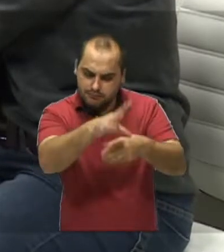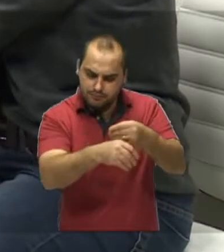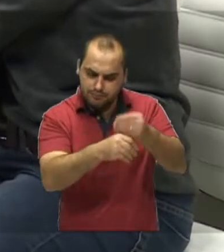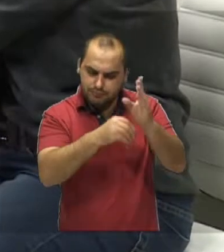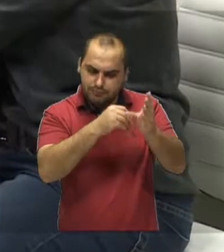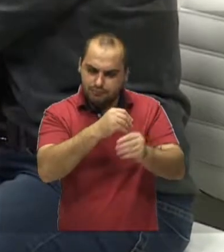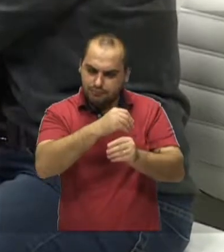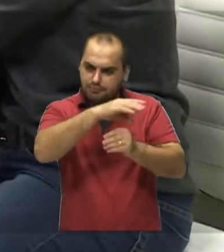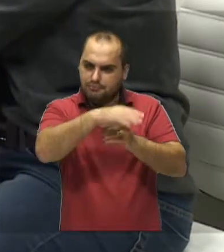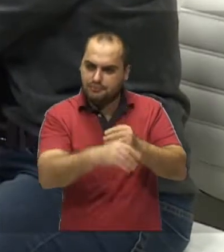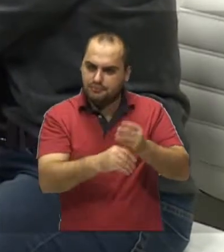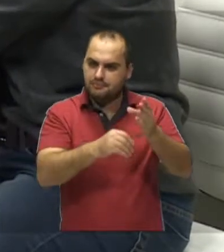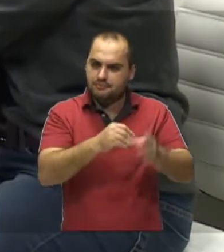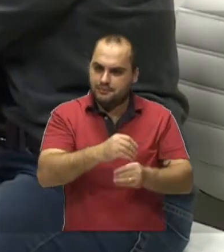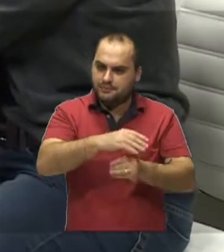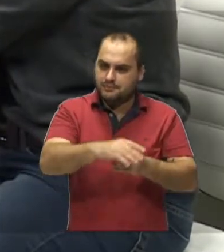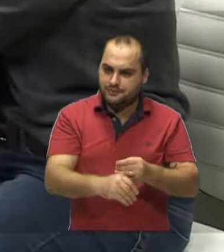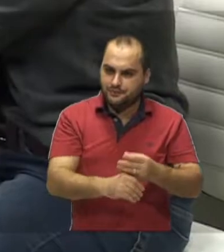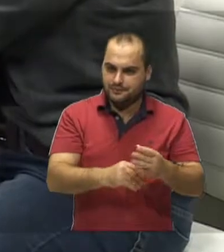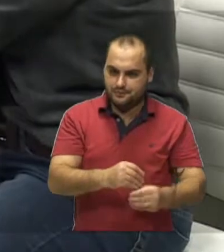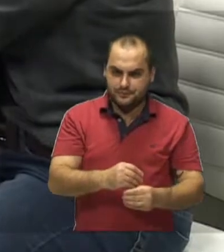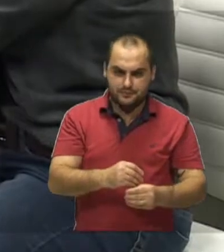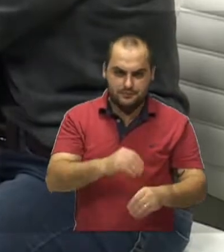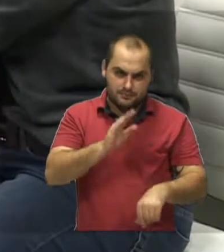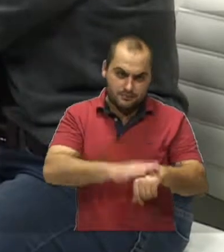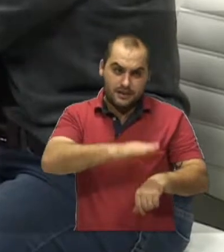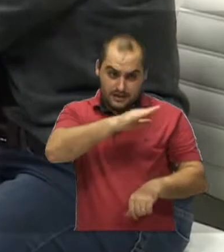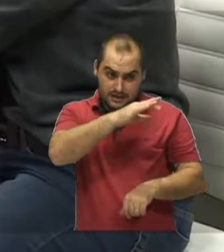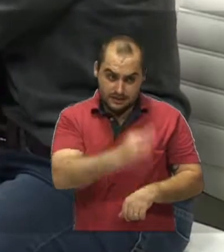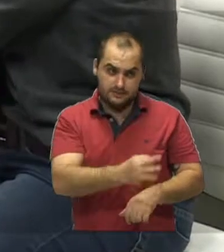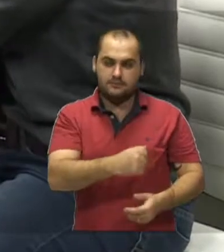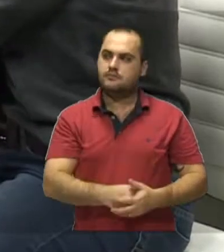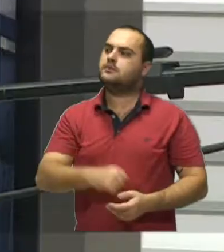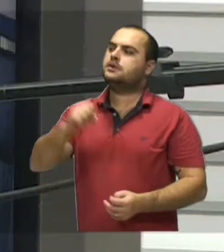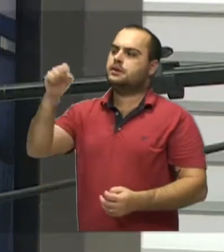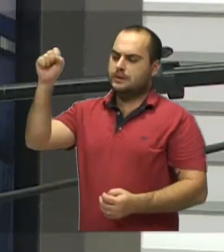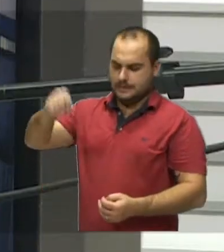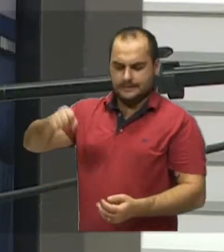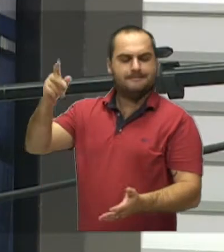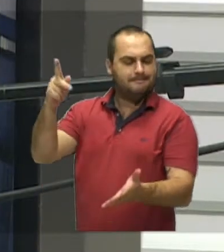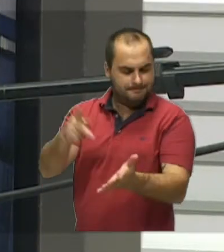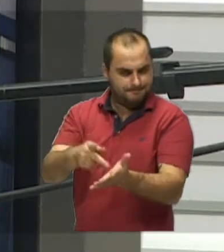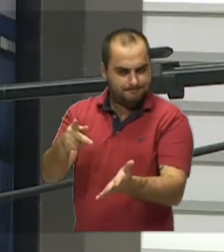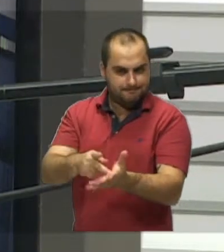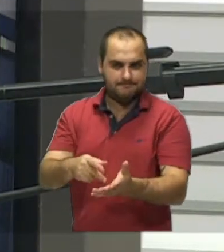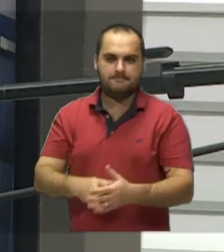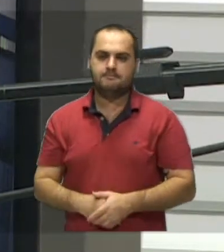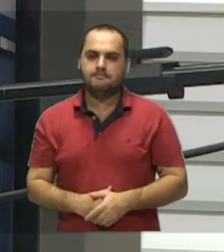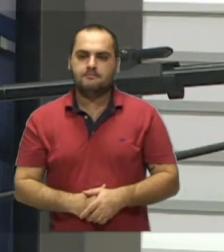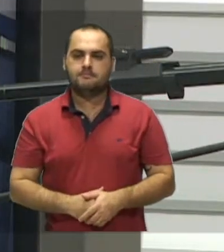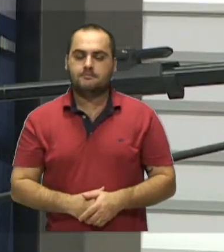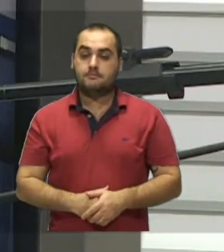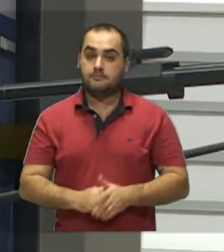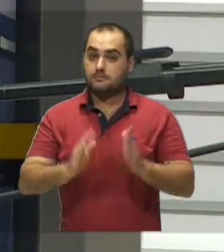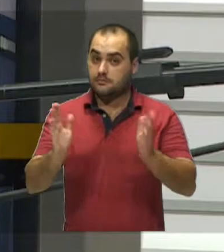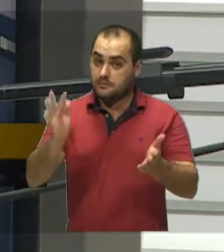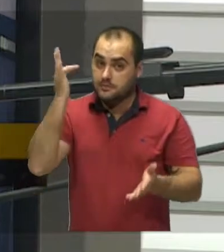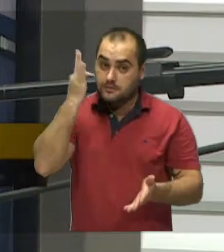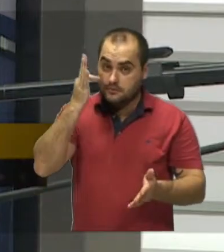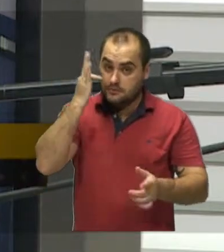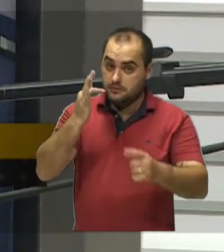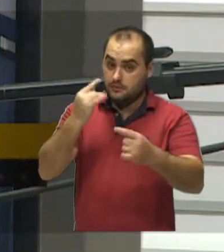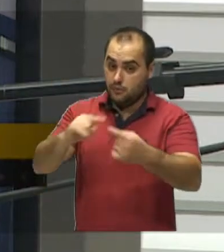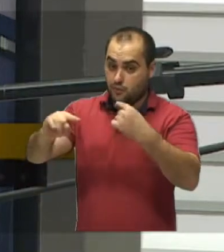dando mais bagagem para poder É verdade. É bem nessa. A graduação em música, ela veio por conta disso. Surgiu